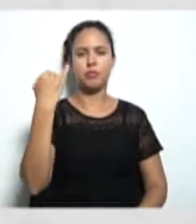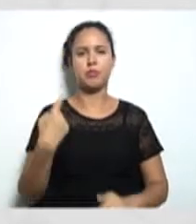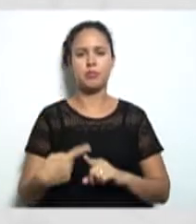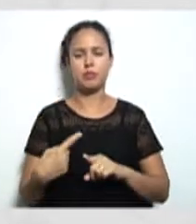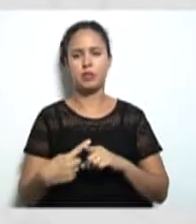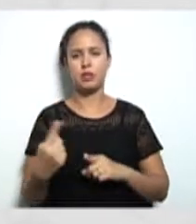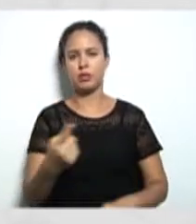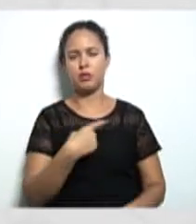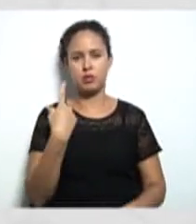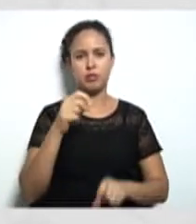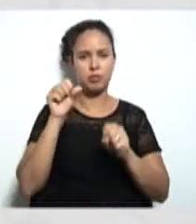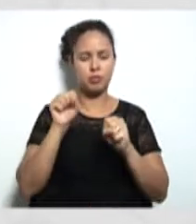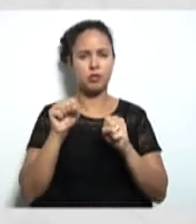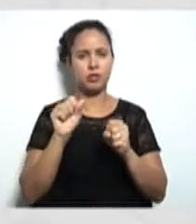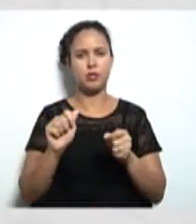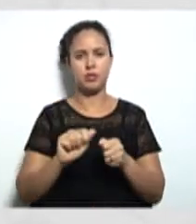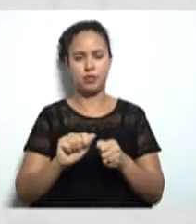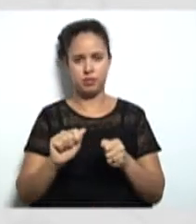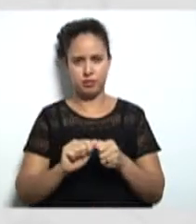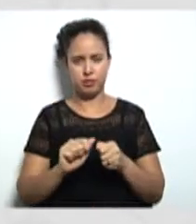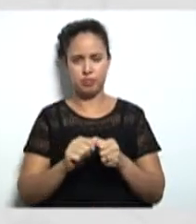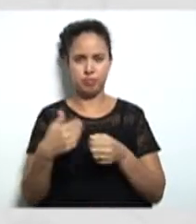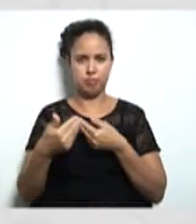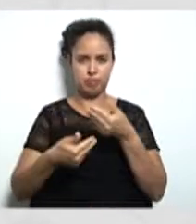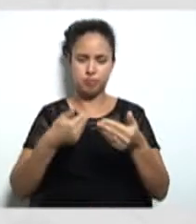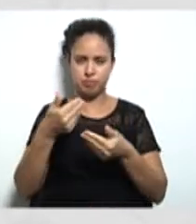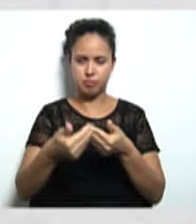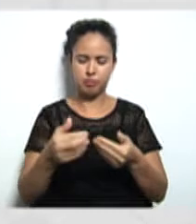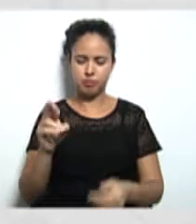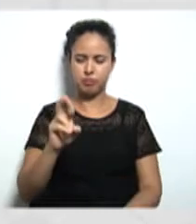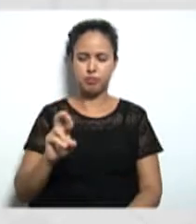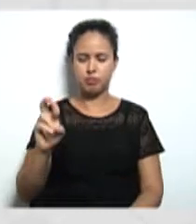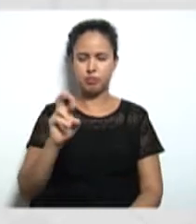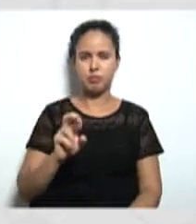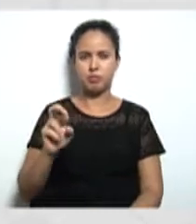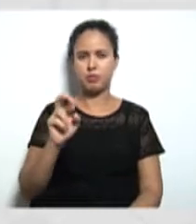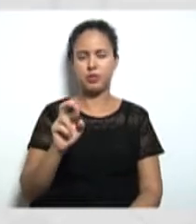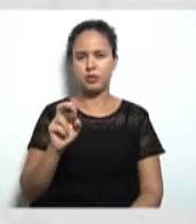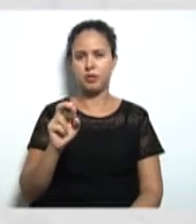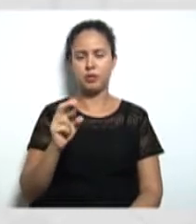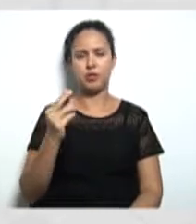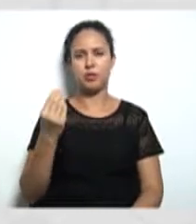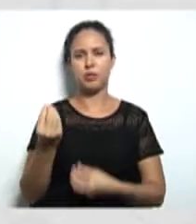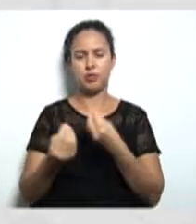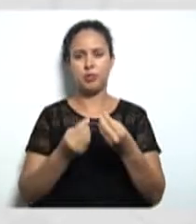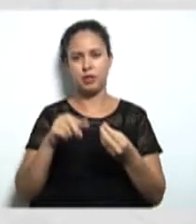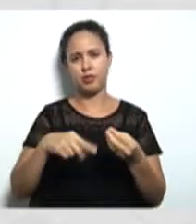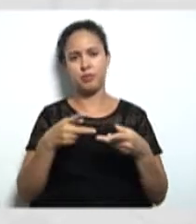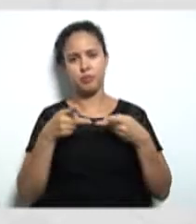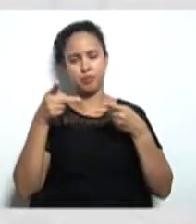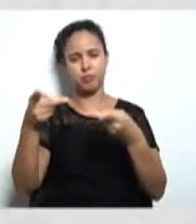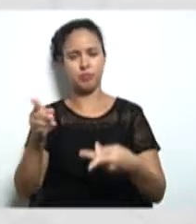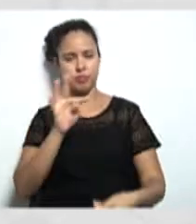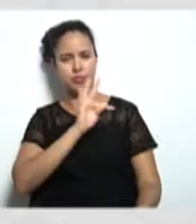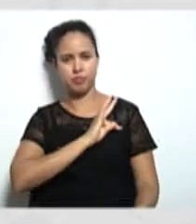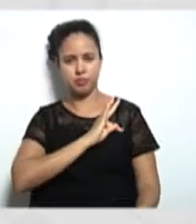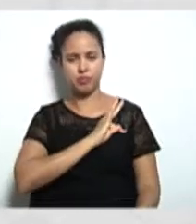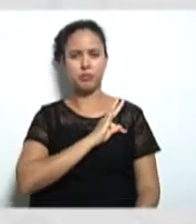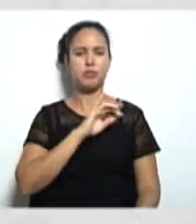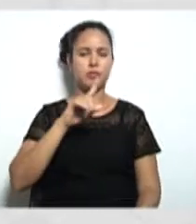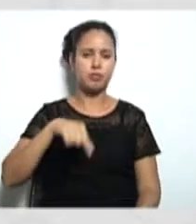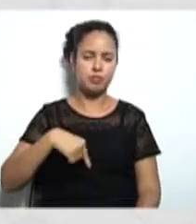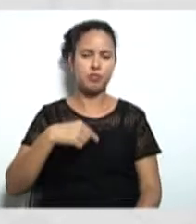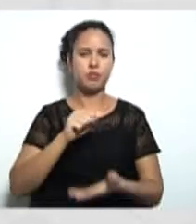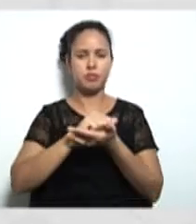podemos realizar esse procedimento, essa observação, por meio da visita técnica, que é uma